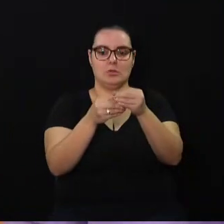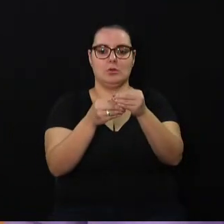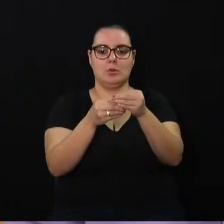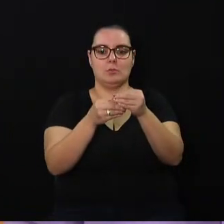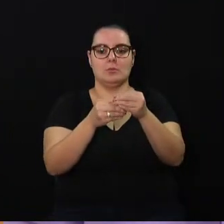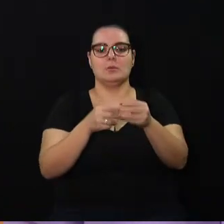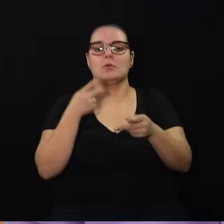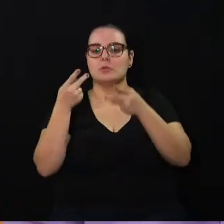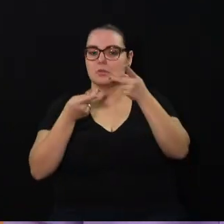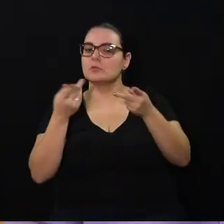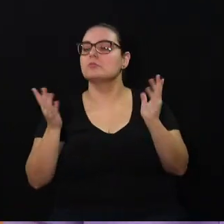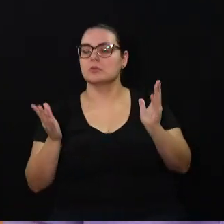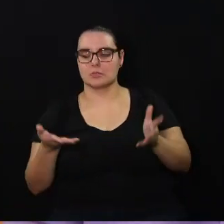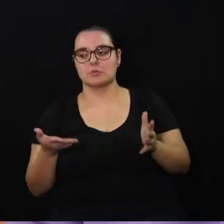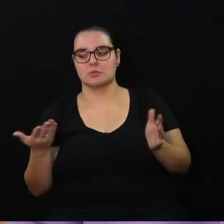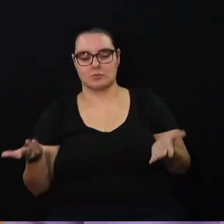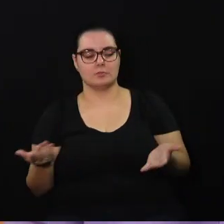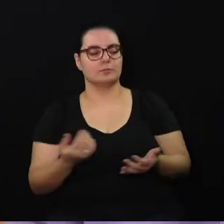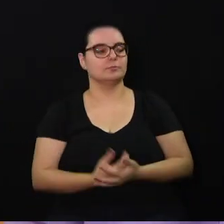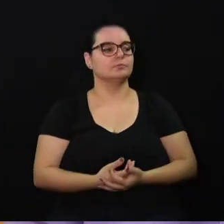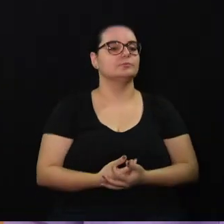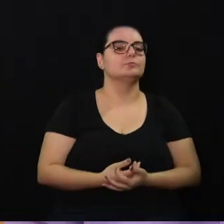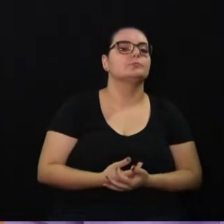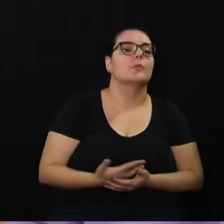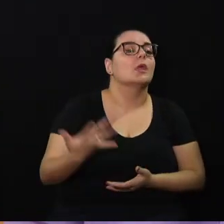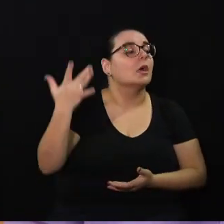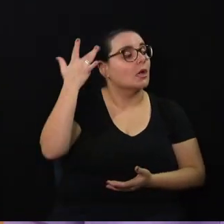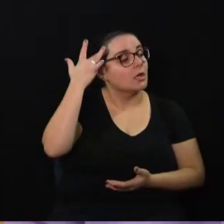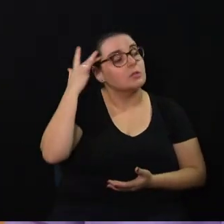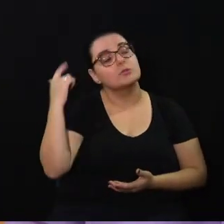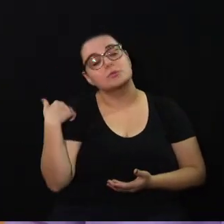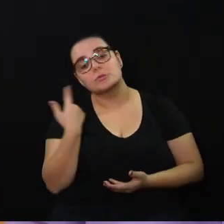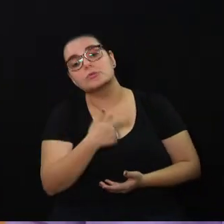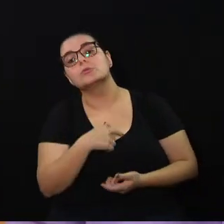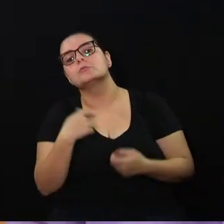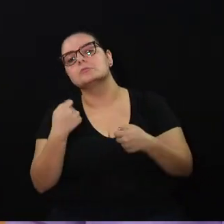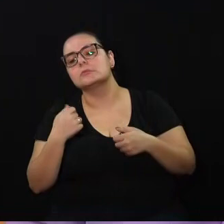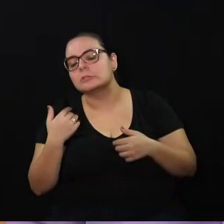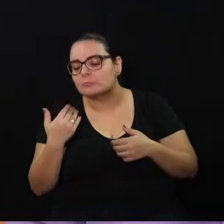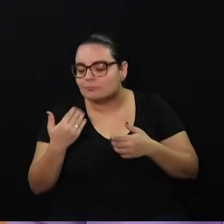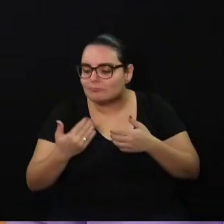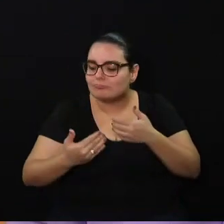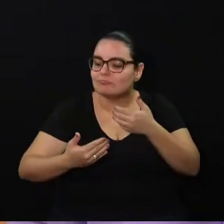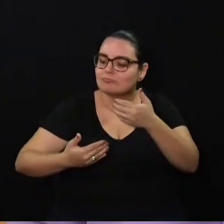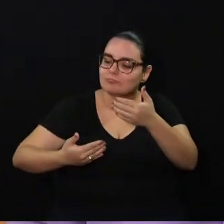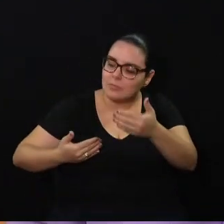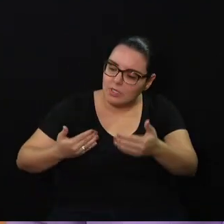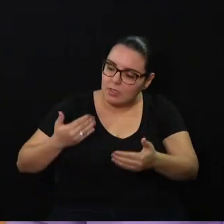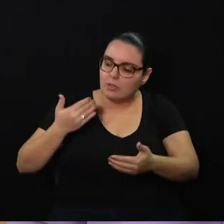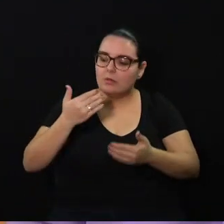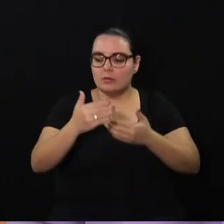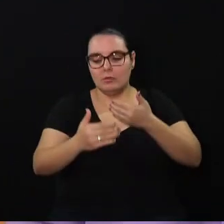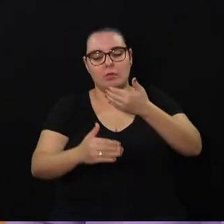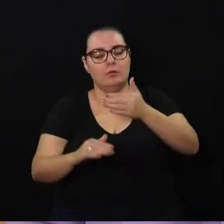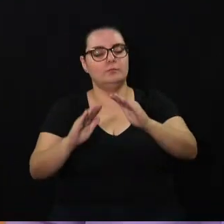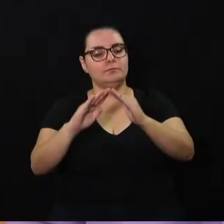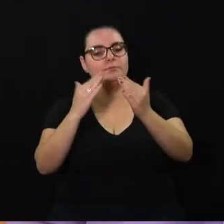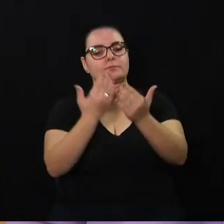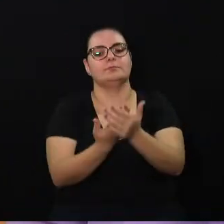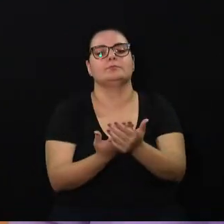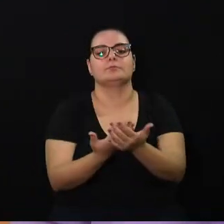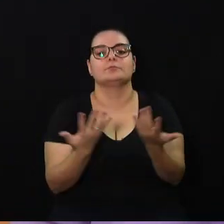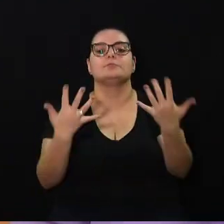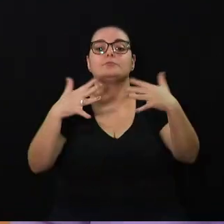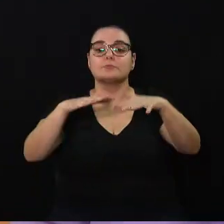meninas é eu acho que a gente tem muito que caminhar ainda na questão da escola inclusiva é um processo